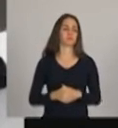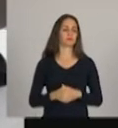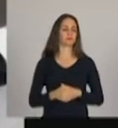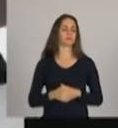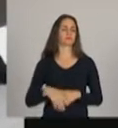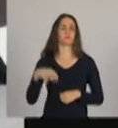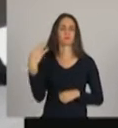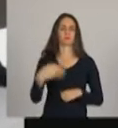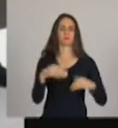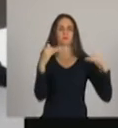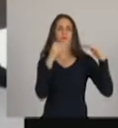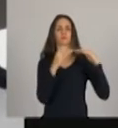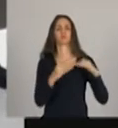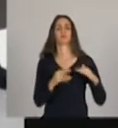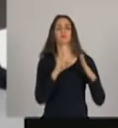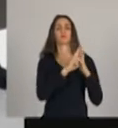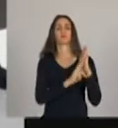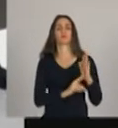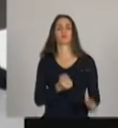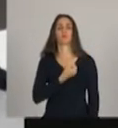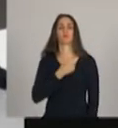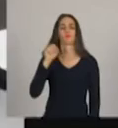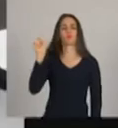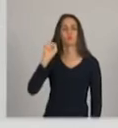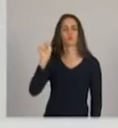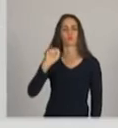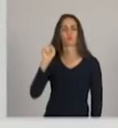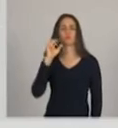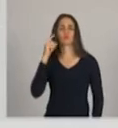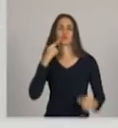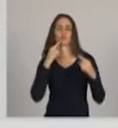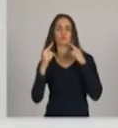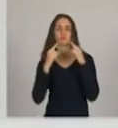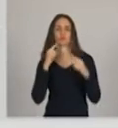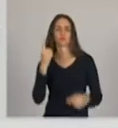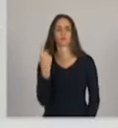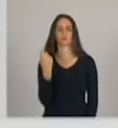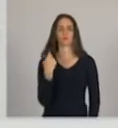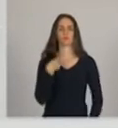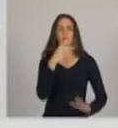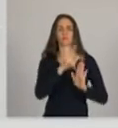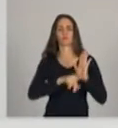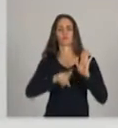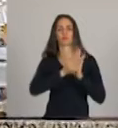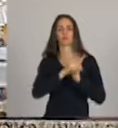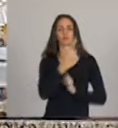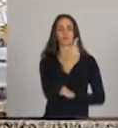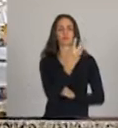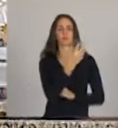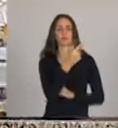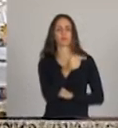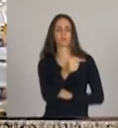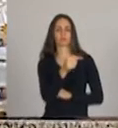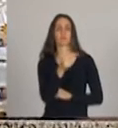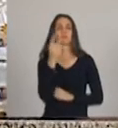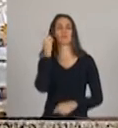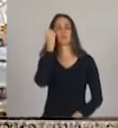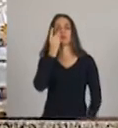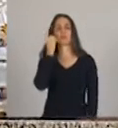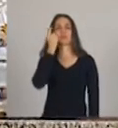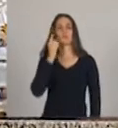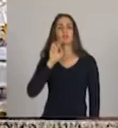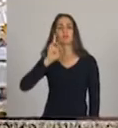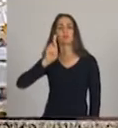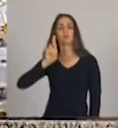regimental, deputado Vandinho. Item 8, discussão única em regime de urgência do projeto de lei 147/2021 do deputado Renzo